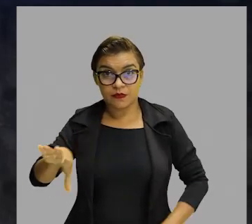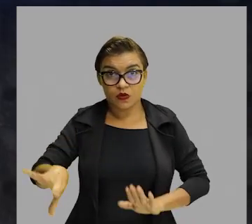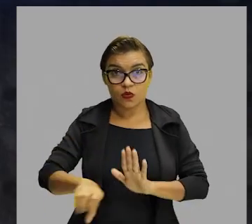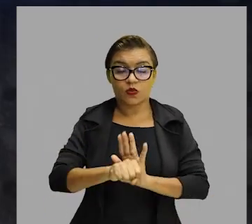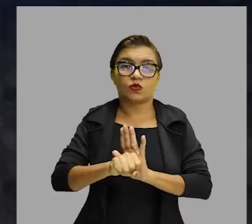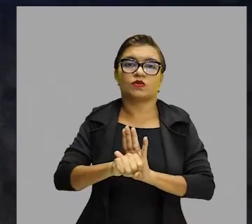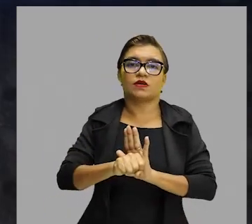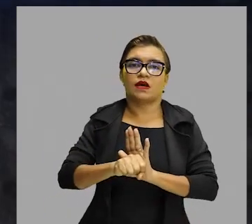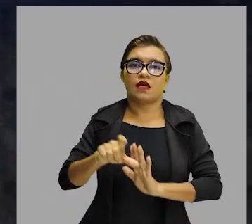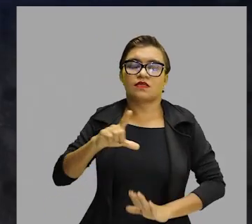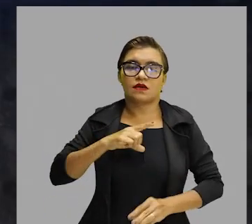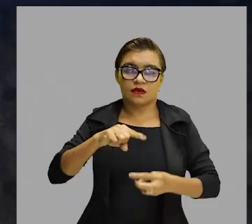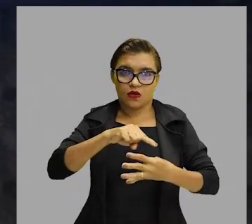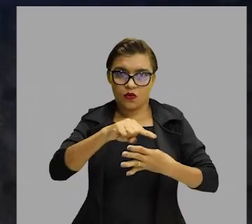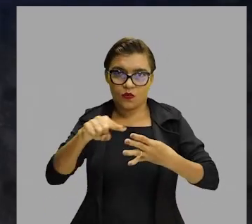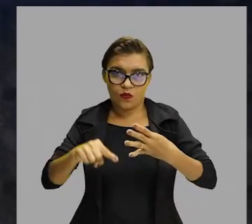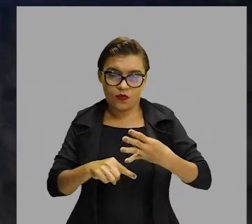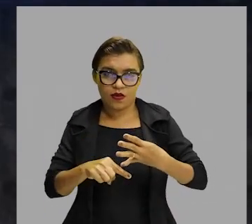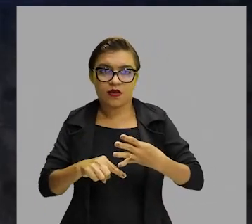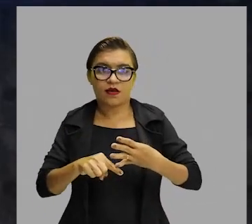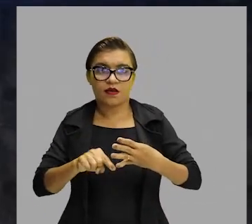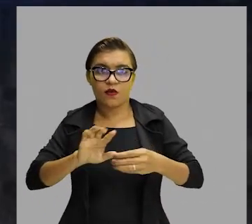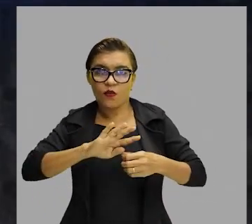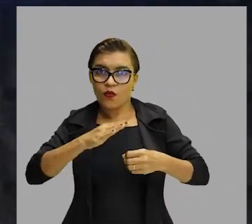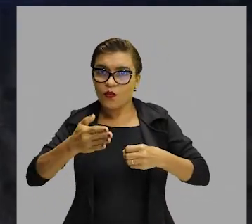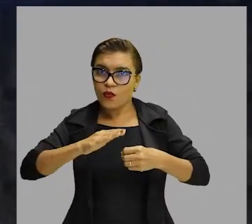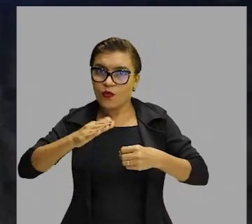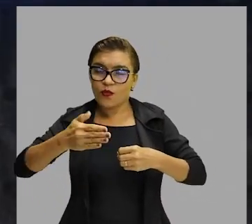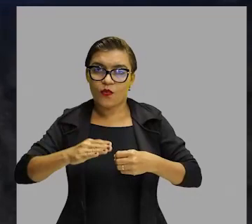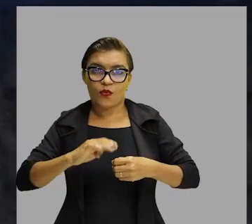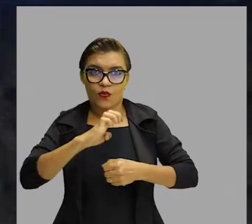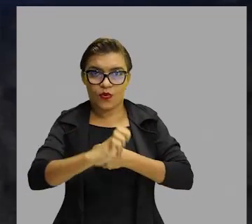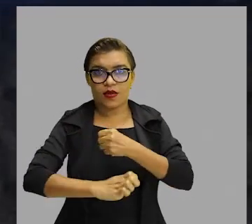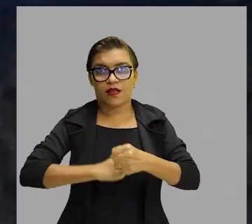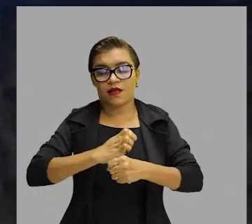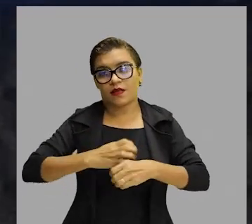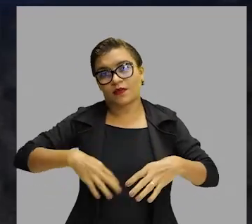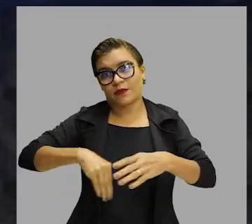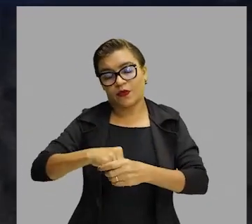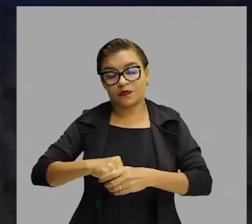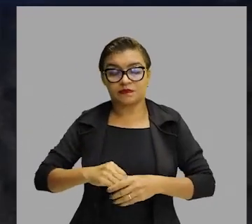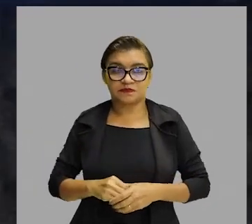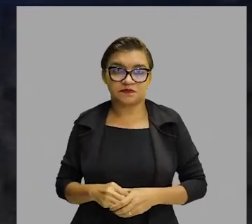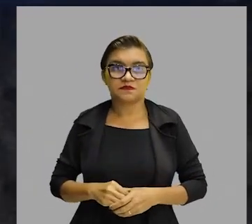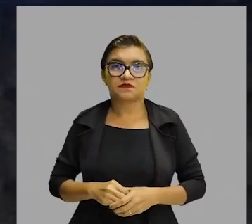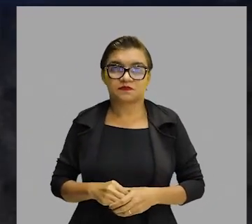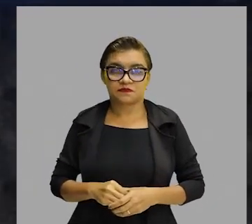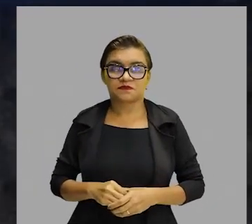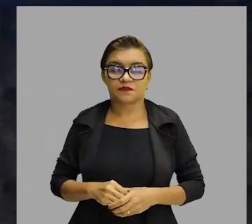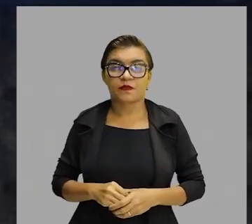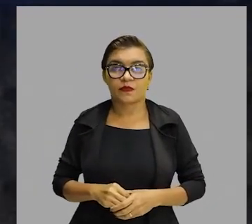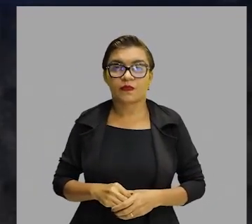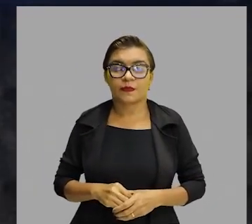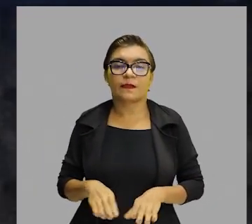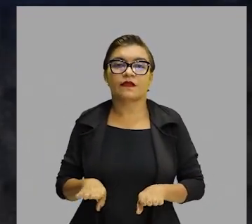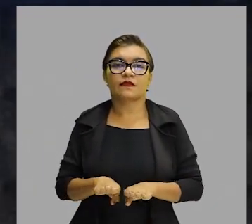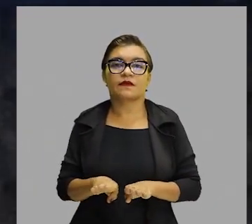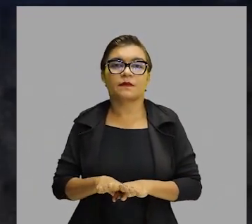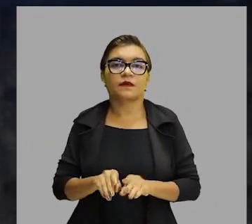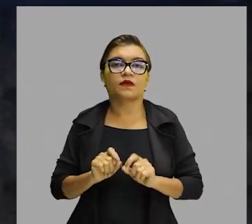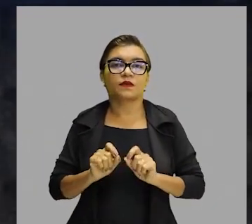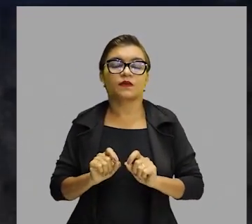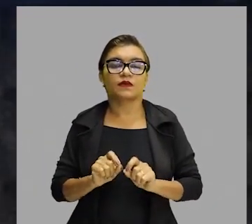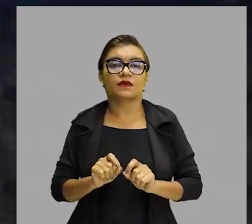última camada, tá certo? Então nós temos o silício e o germânio. O germânio ele está saindo um pouco de cena porque